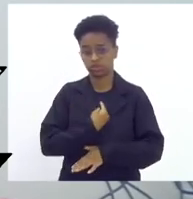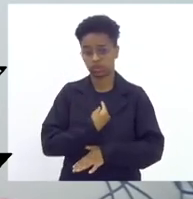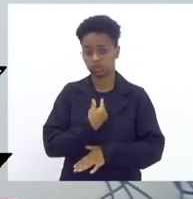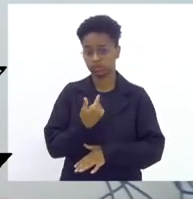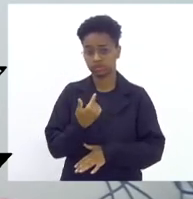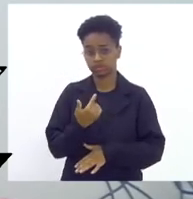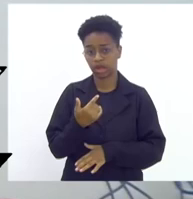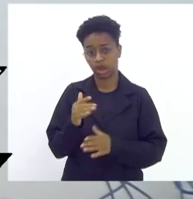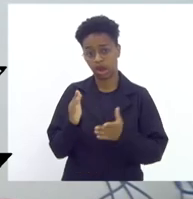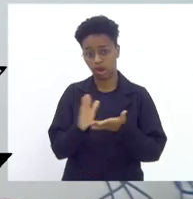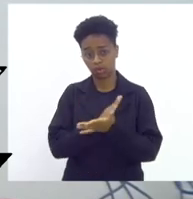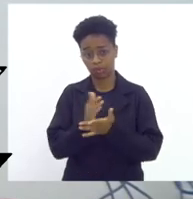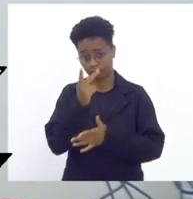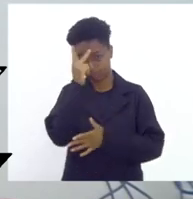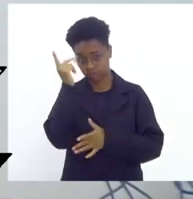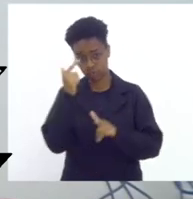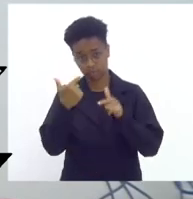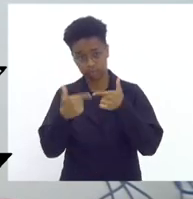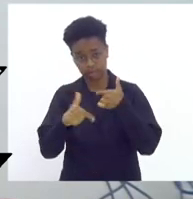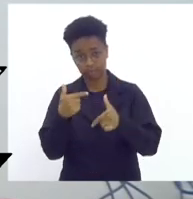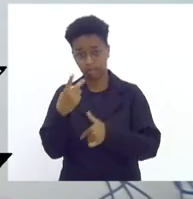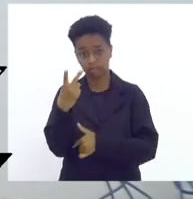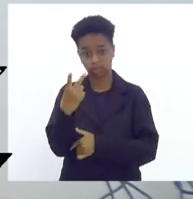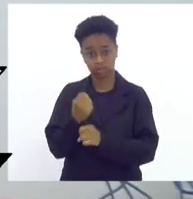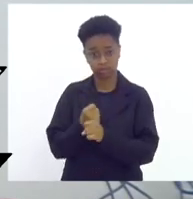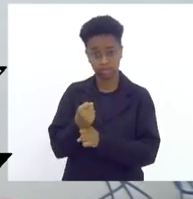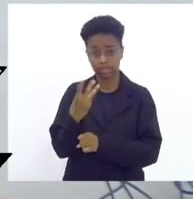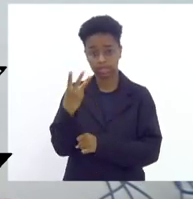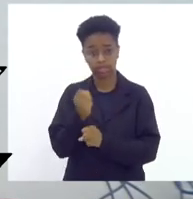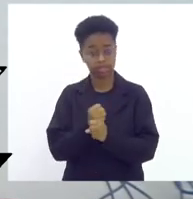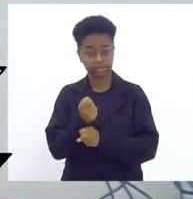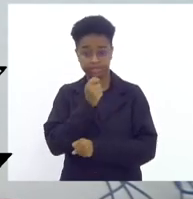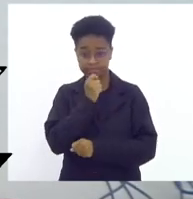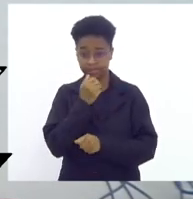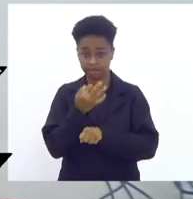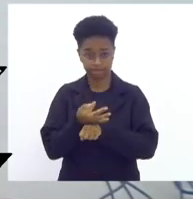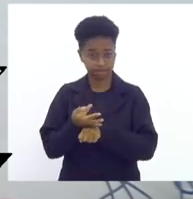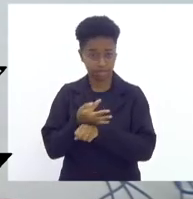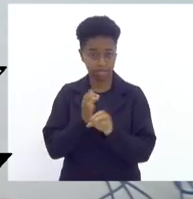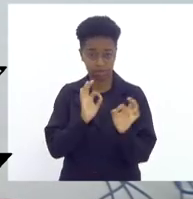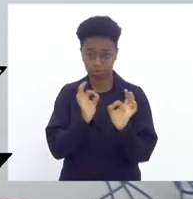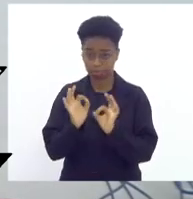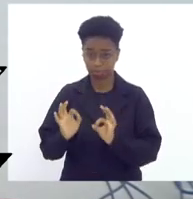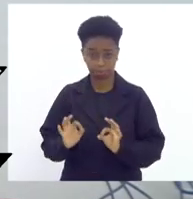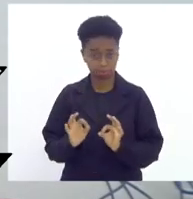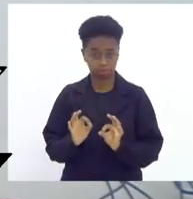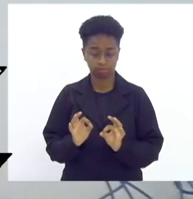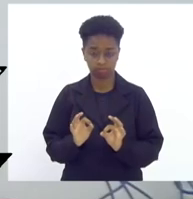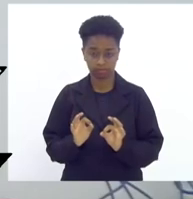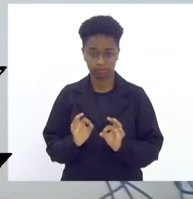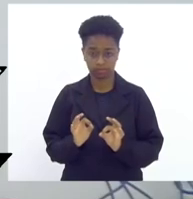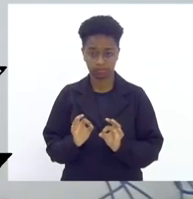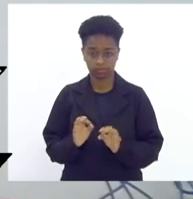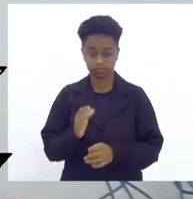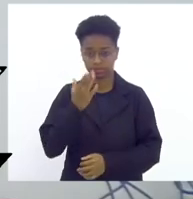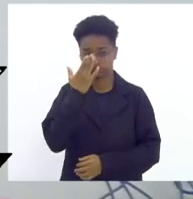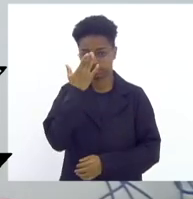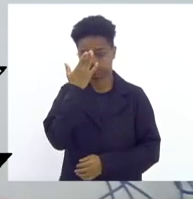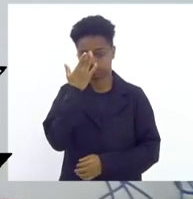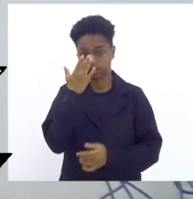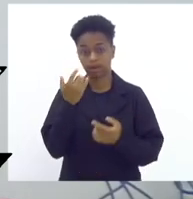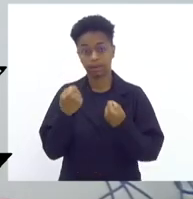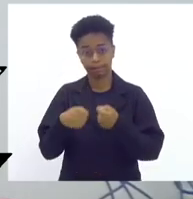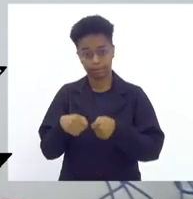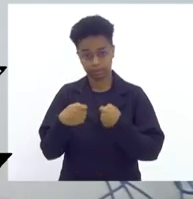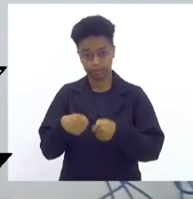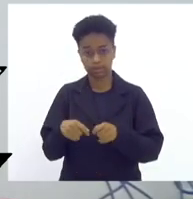algumas pessoas que trabalha dois anos três anos sem tirar feias ele tem que ter alguém